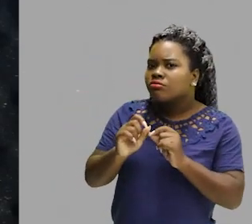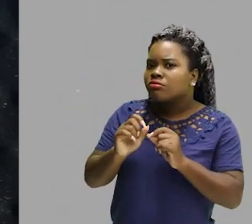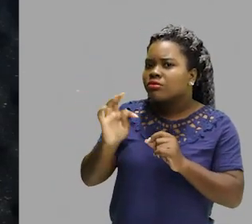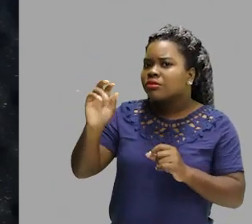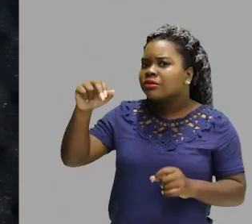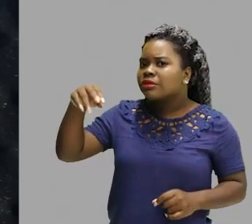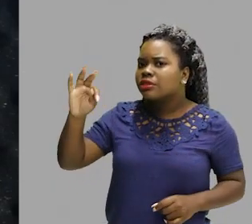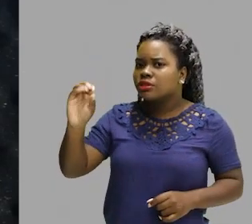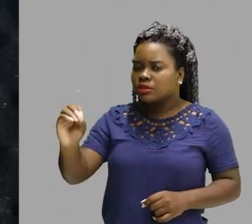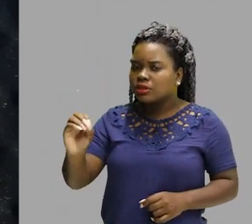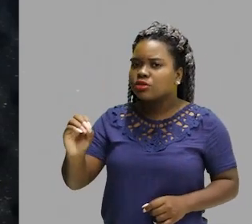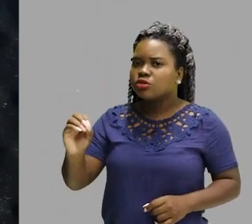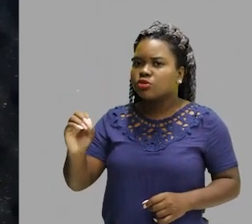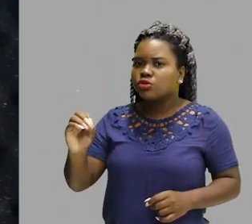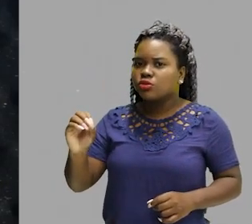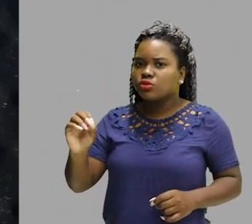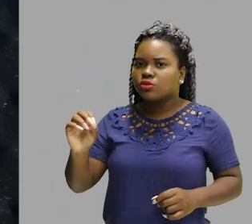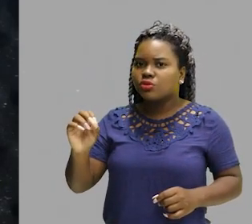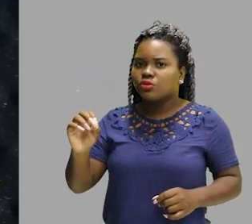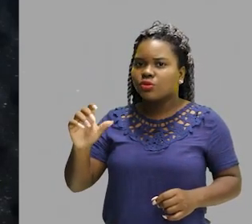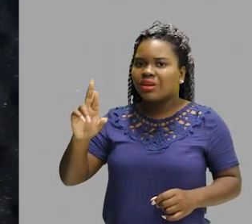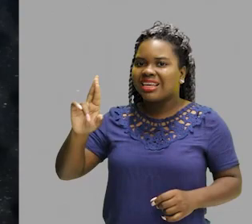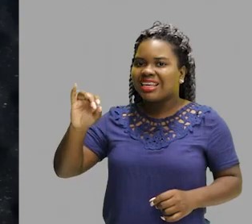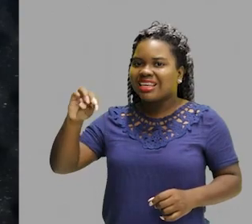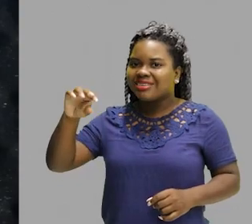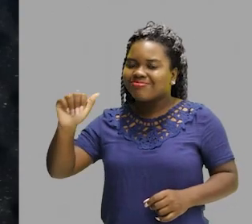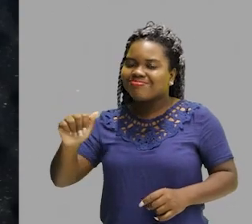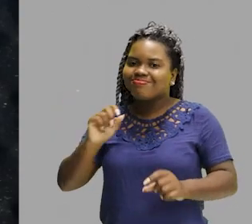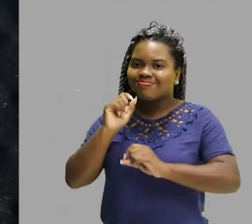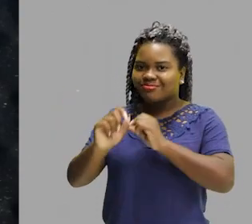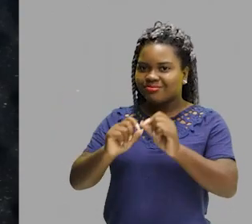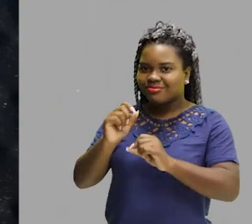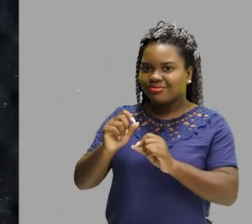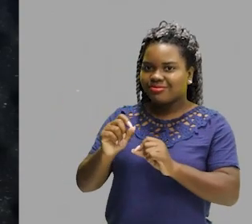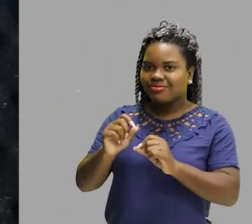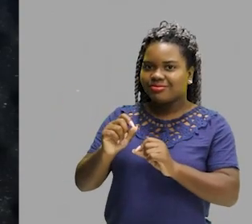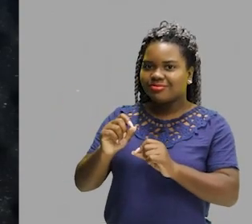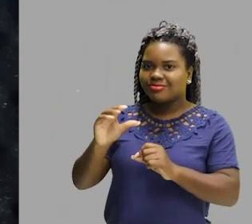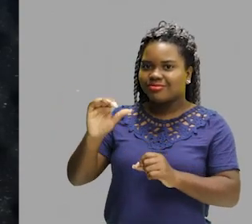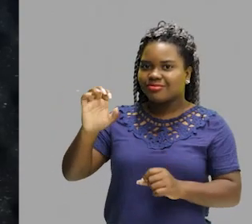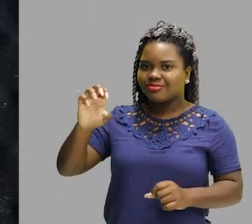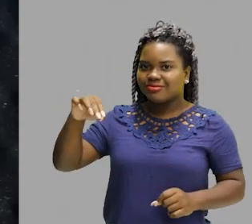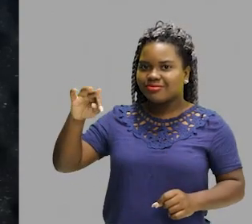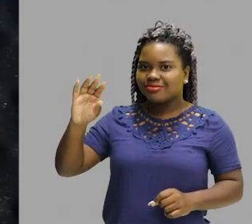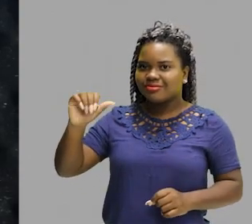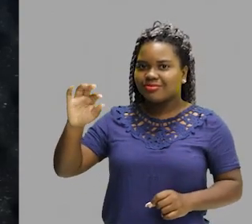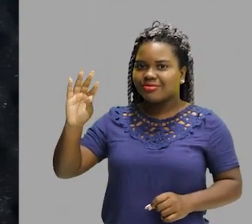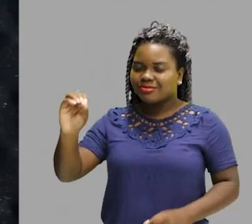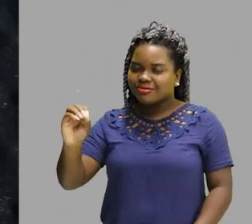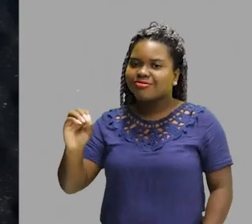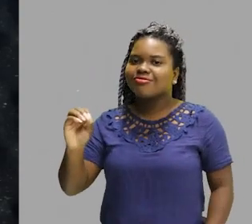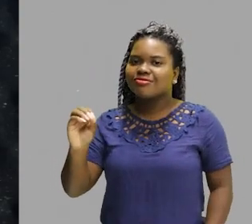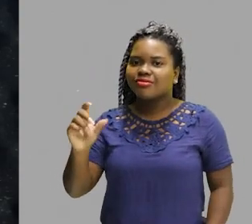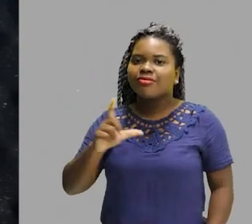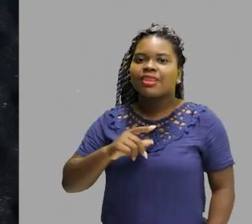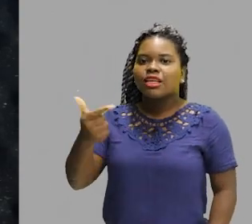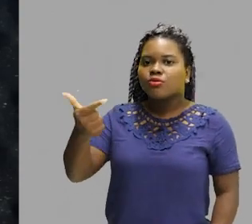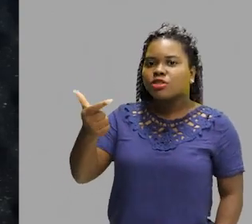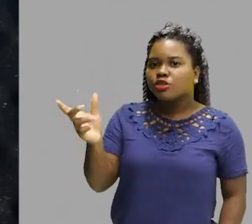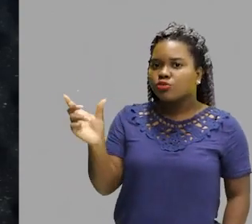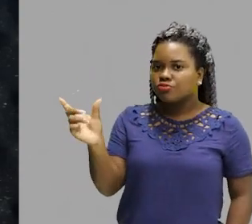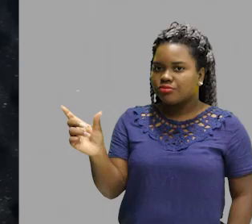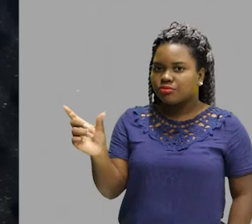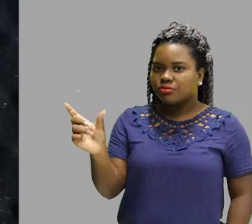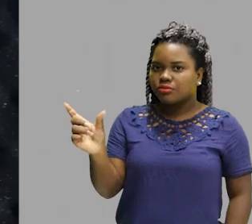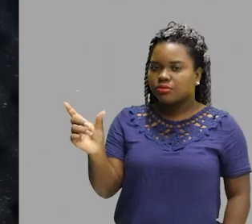Tanto vai rimar com encanto, doença vai rimar com intensa. Aí na segunda